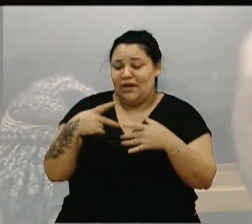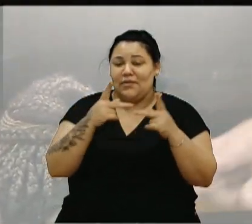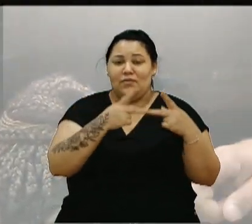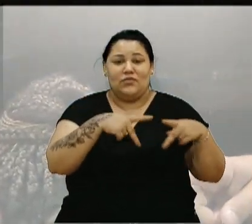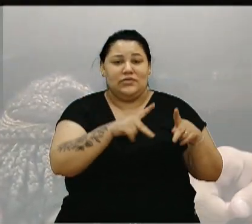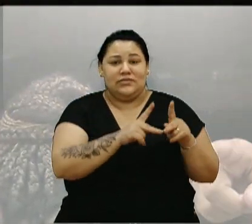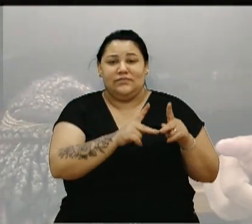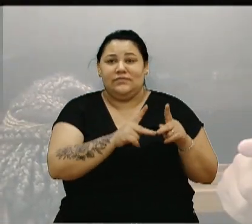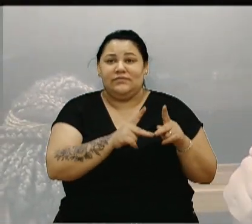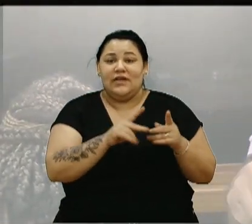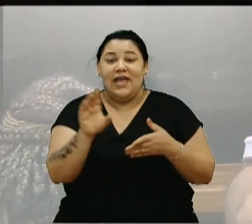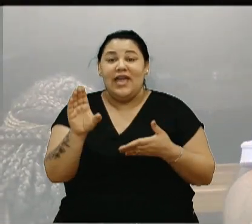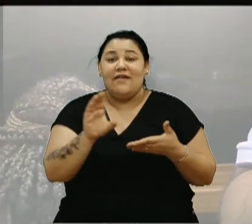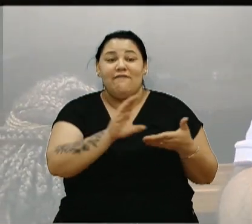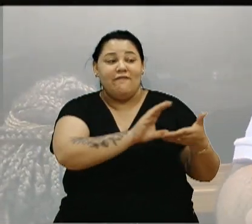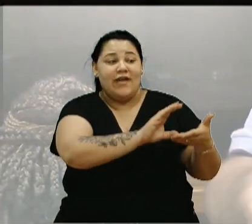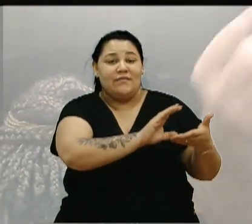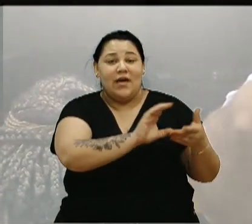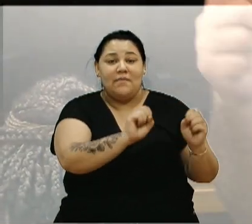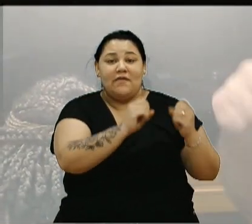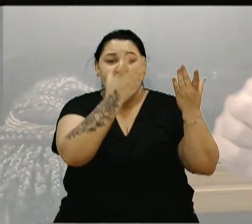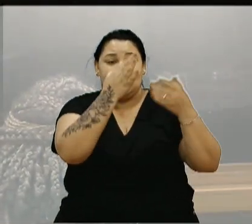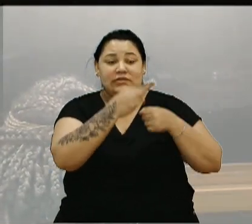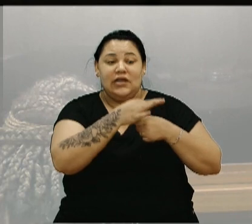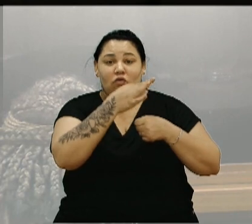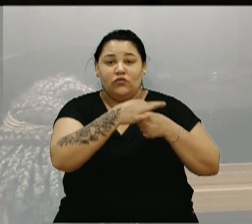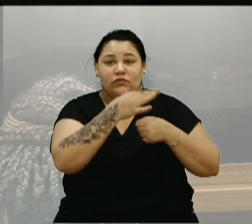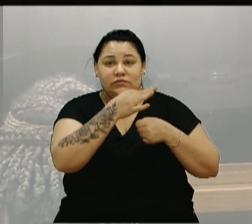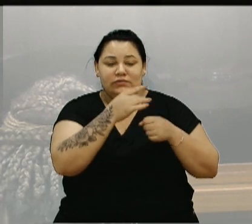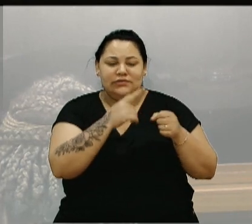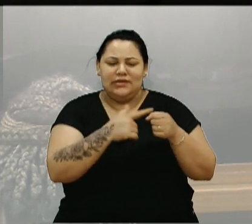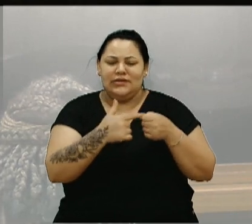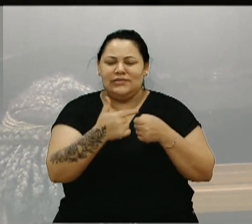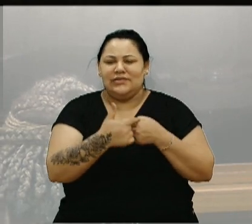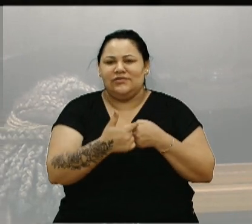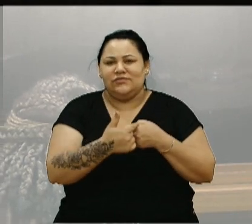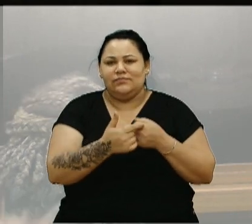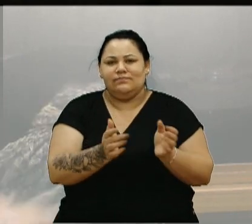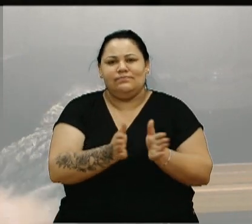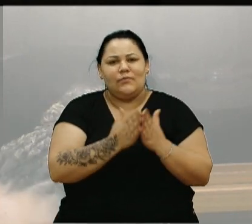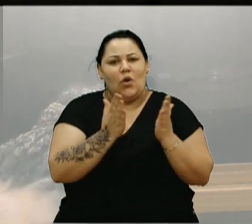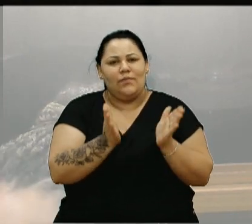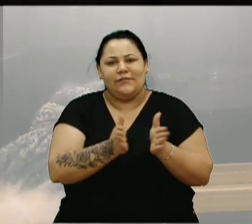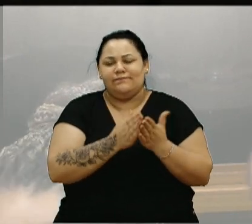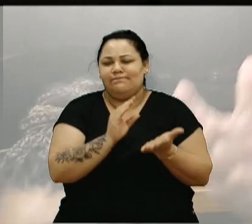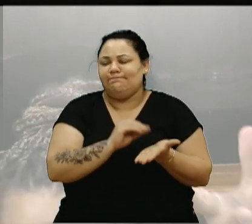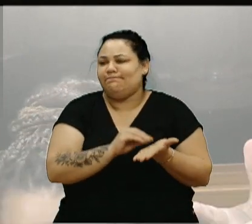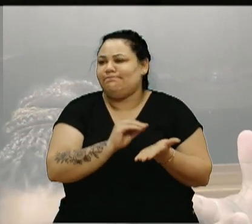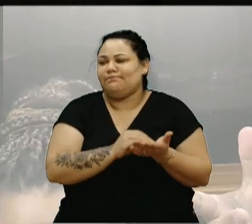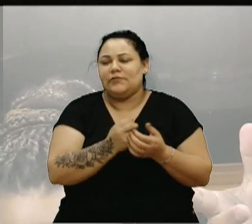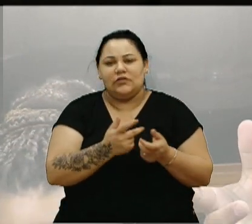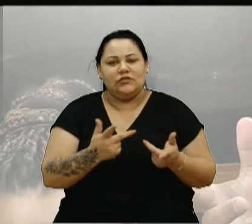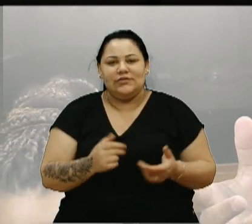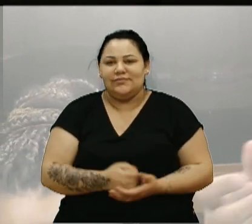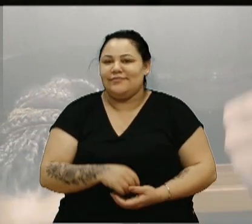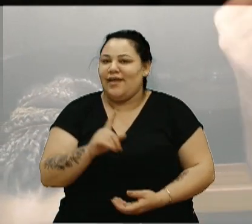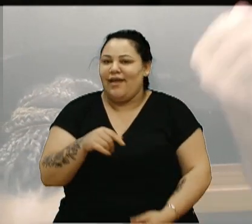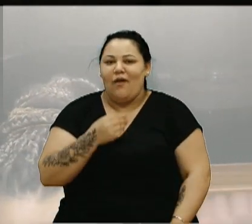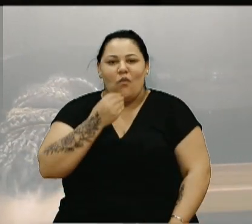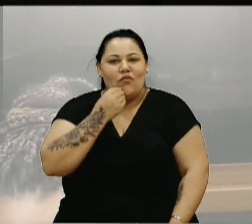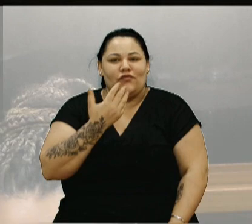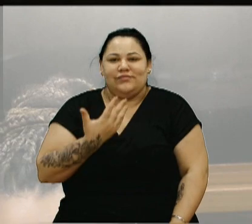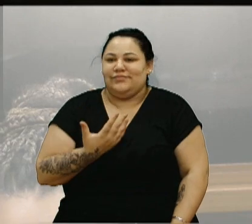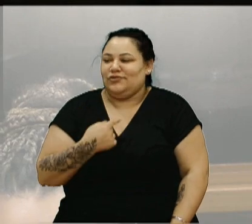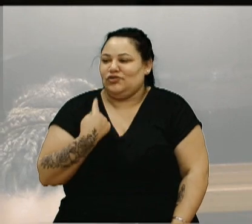Recursos para a Festa da Uva e a cidade está na pindaíba que está. É uma questão óbvia. Nós